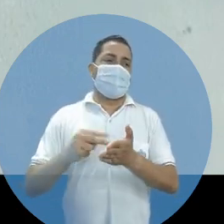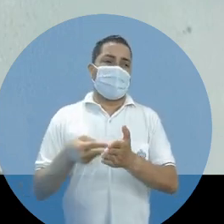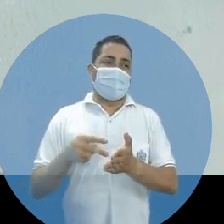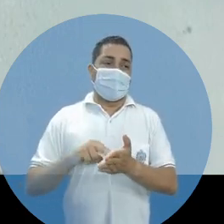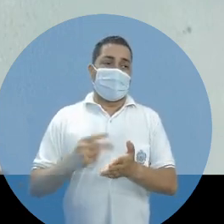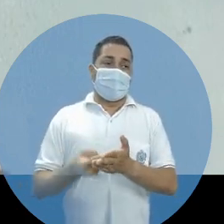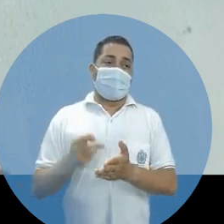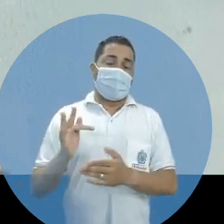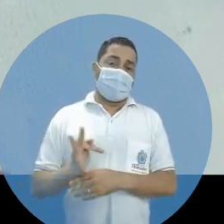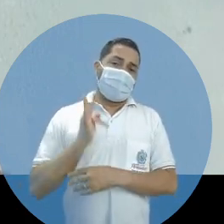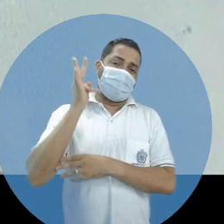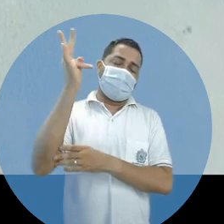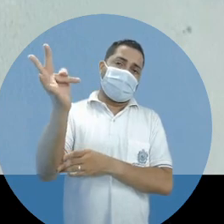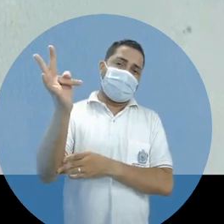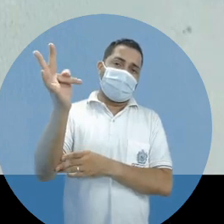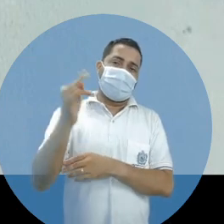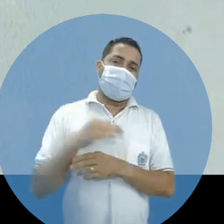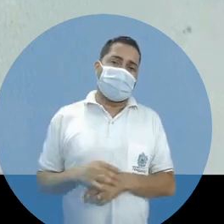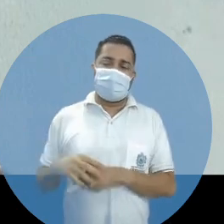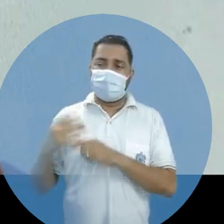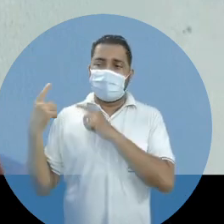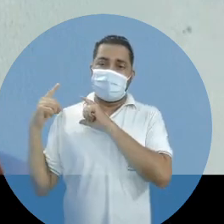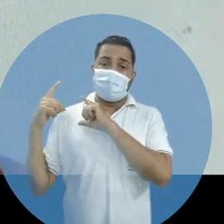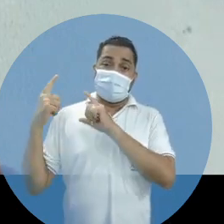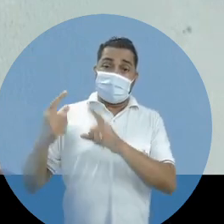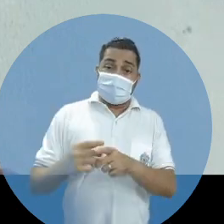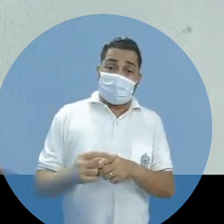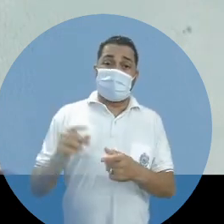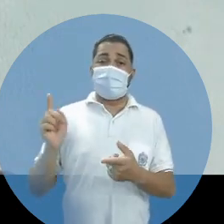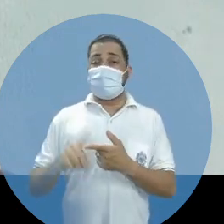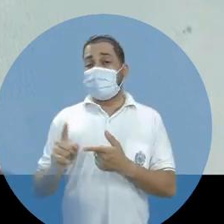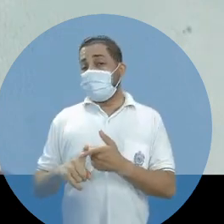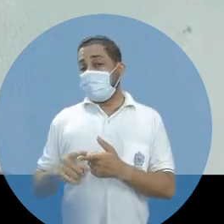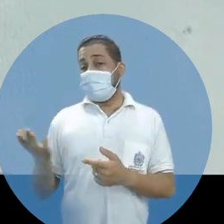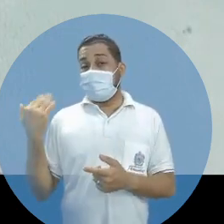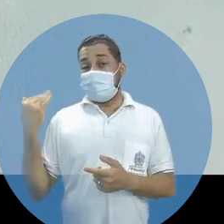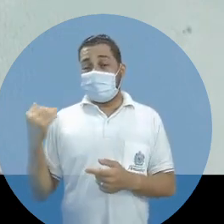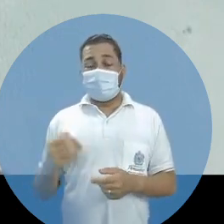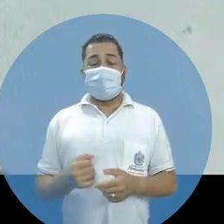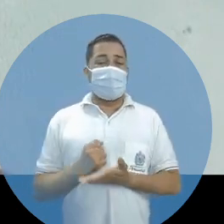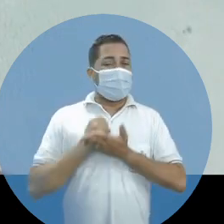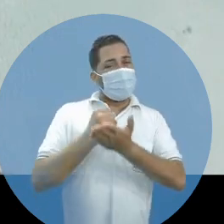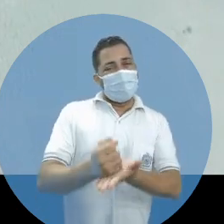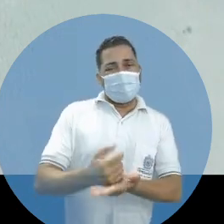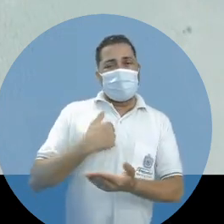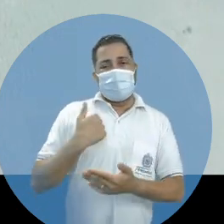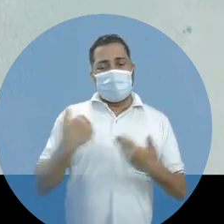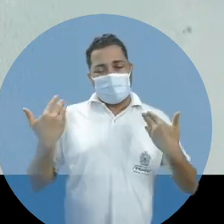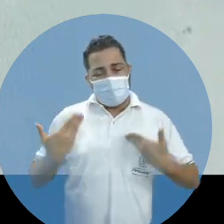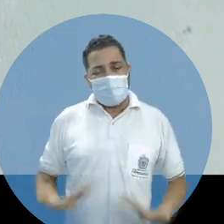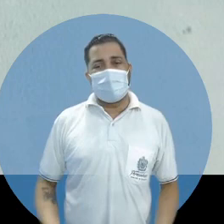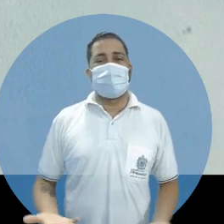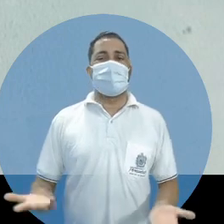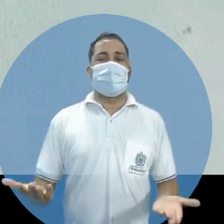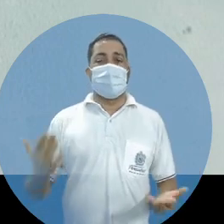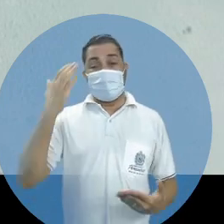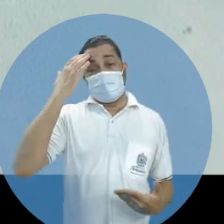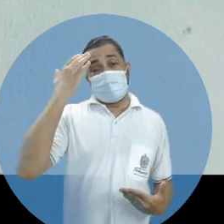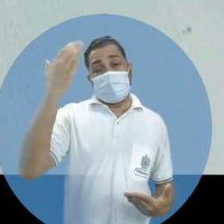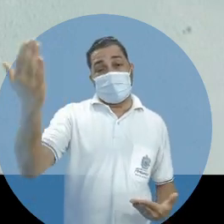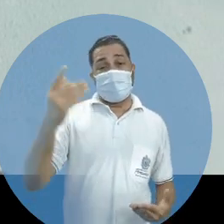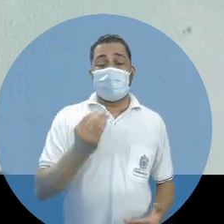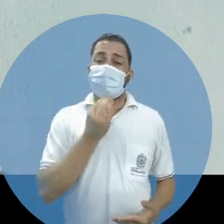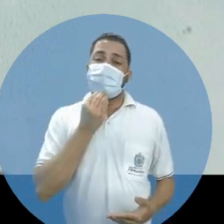gerações, assim como os meus ancestrais contribuem para o que eu sou hoje. Sou muito grata por essa oportunidade.